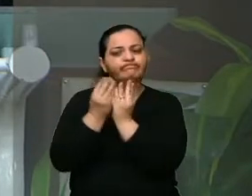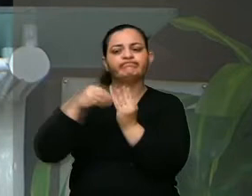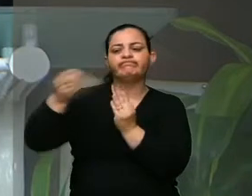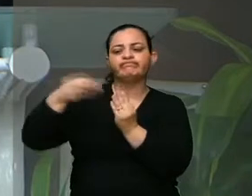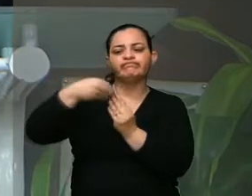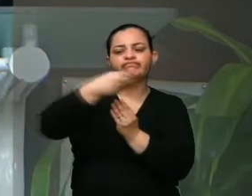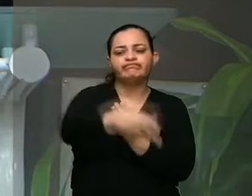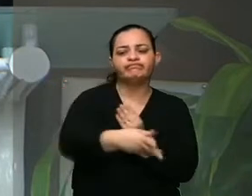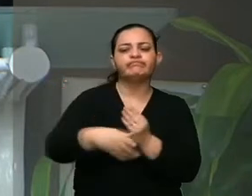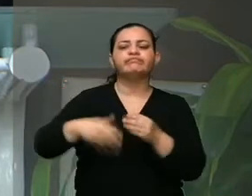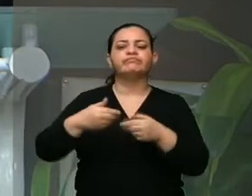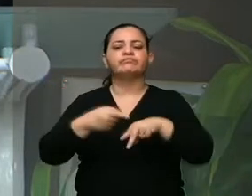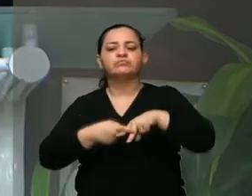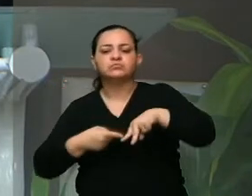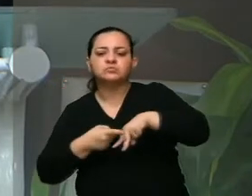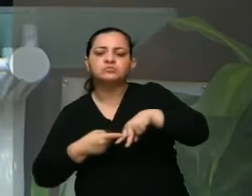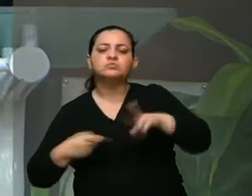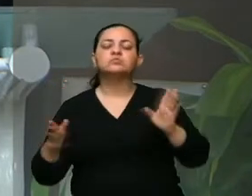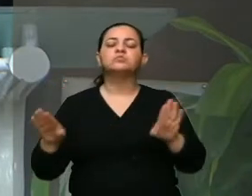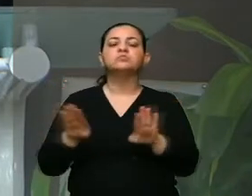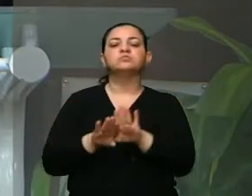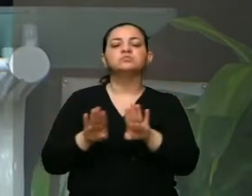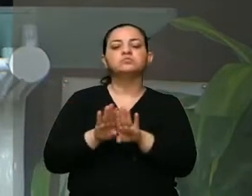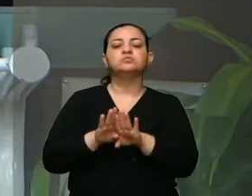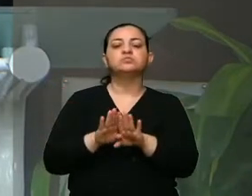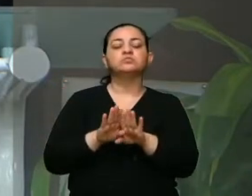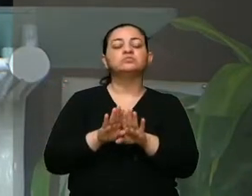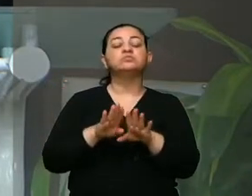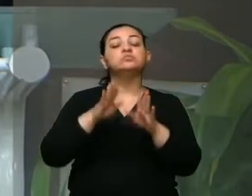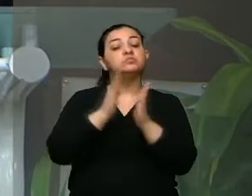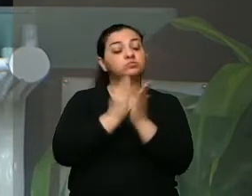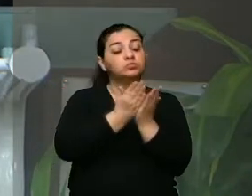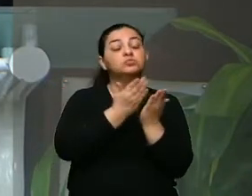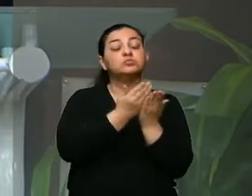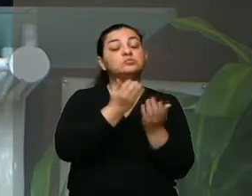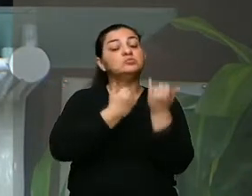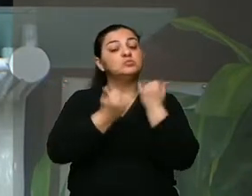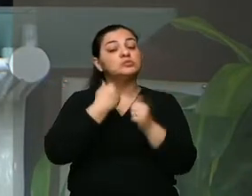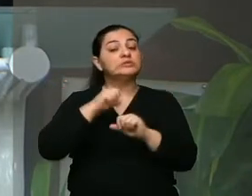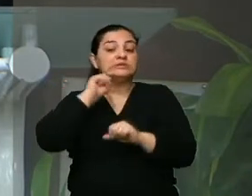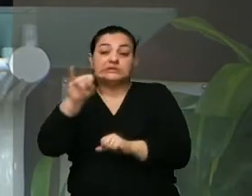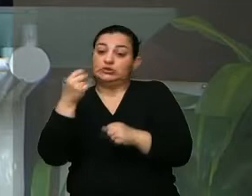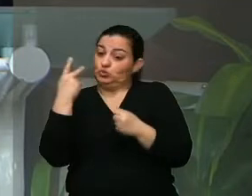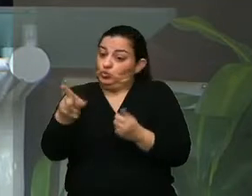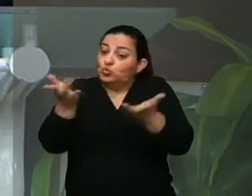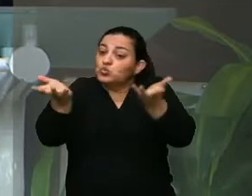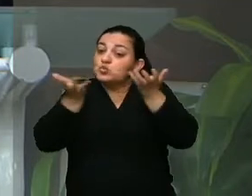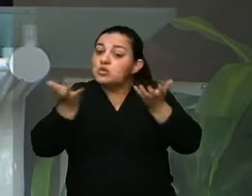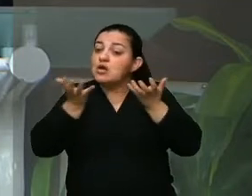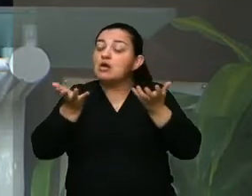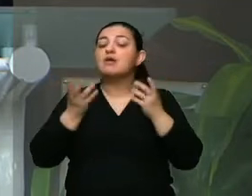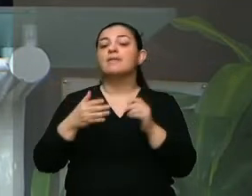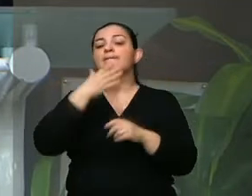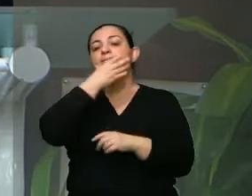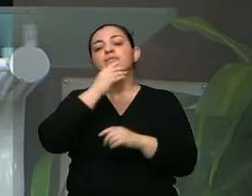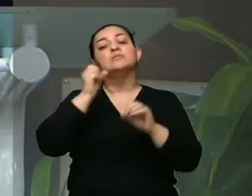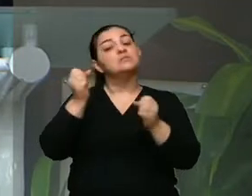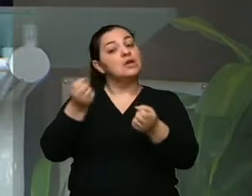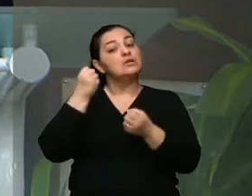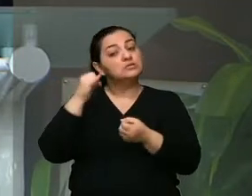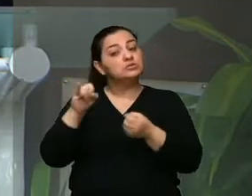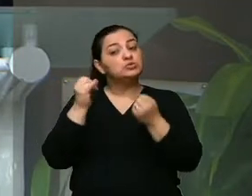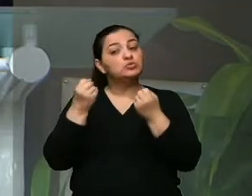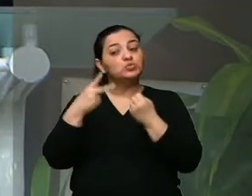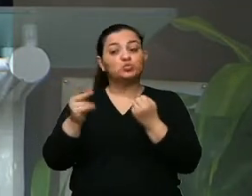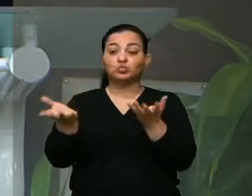os shorts elide a bíblia diz isso é se você quer ou melhor a mensagem diz isto